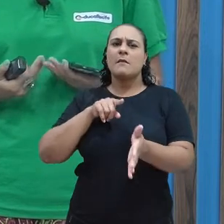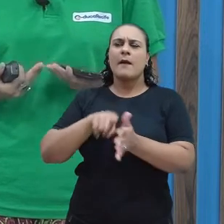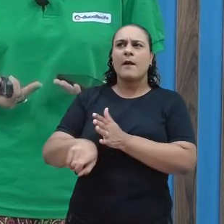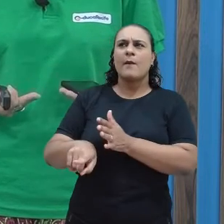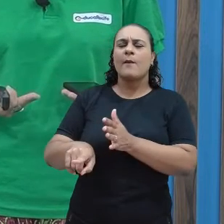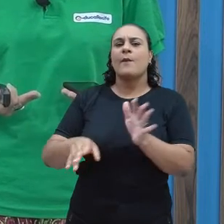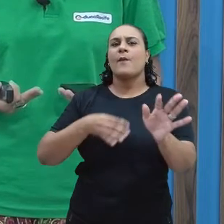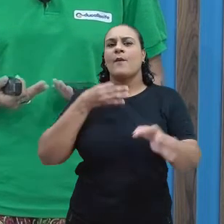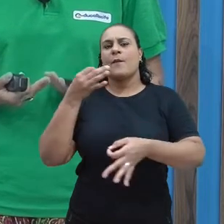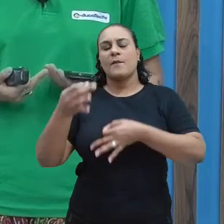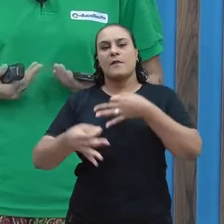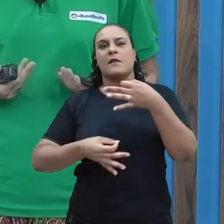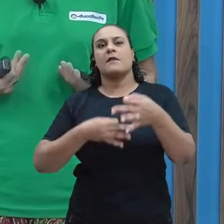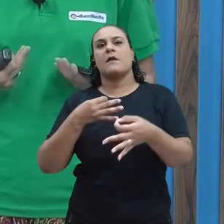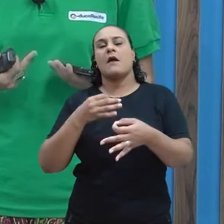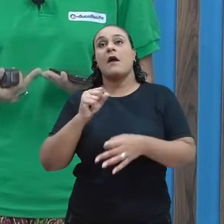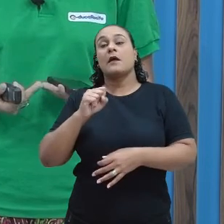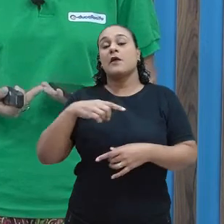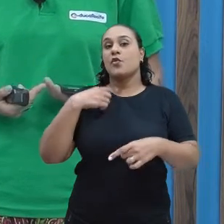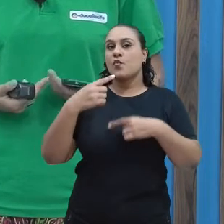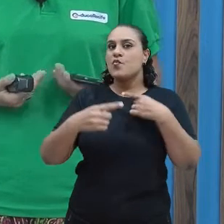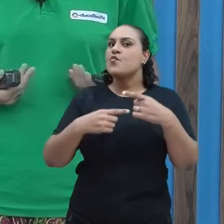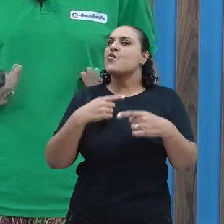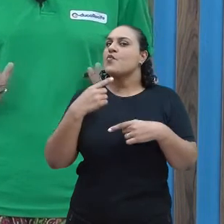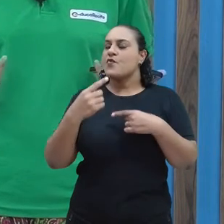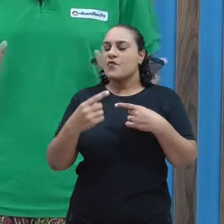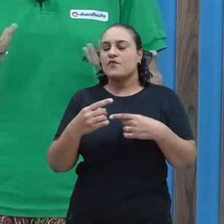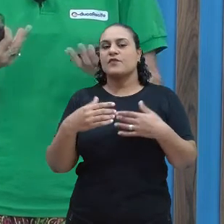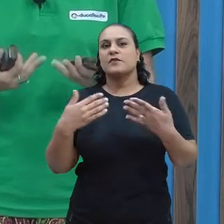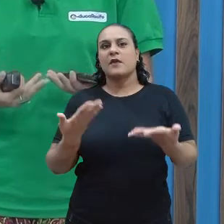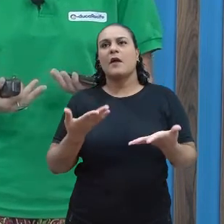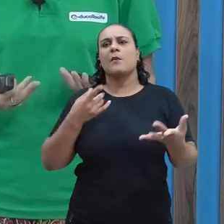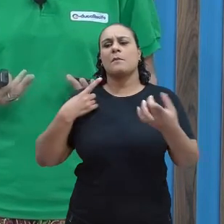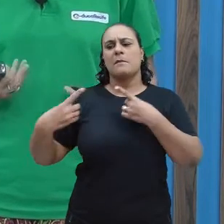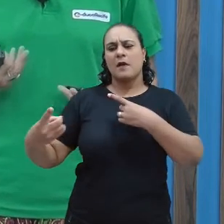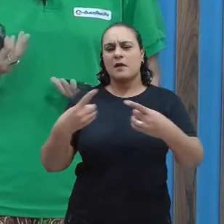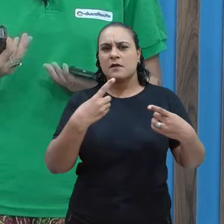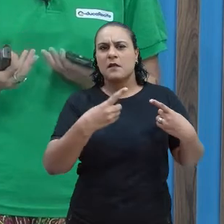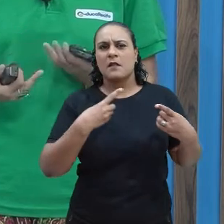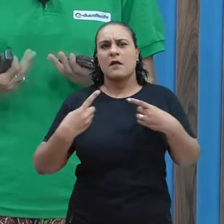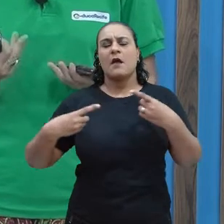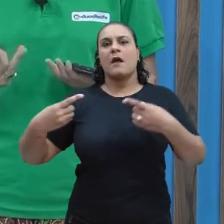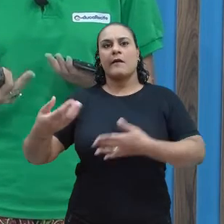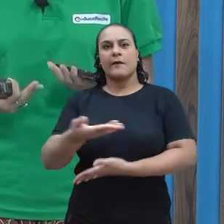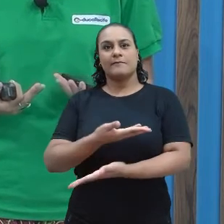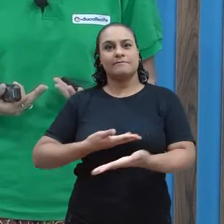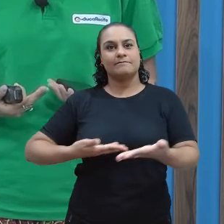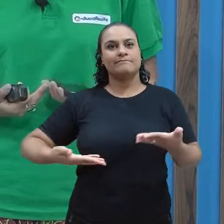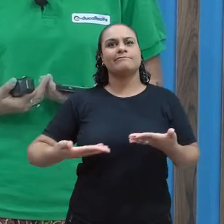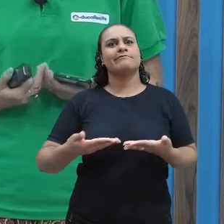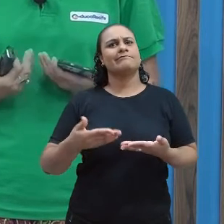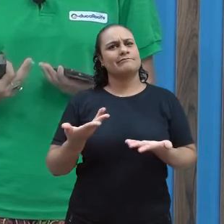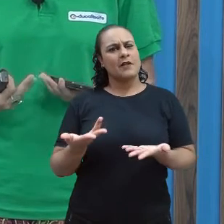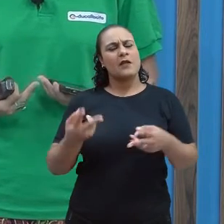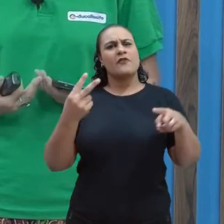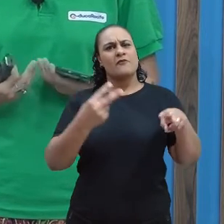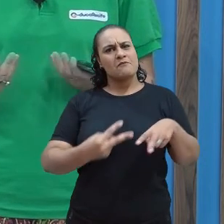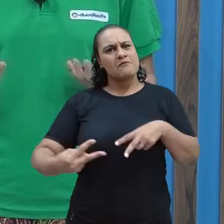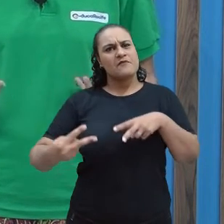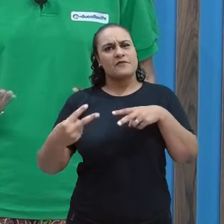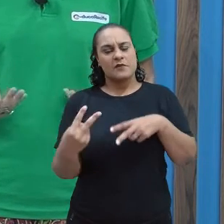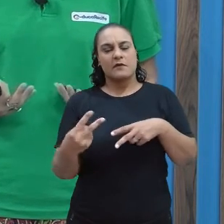vai construir, né? É nesse diálogo, é nesse encontro, né? Mesmo que virtualmente, que a